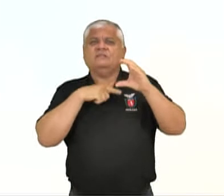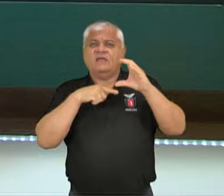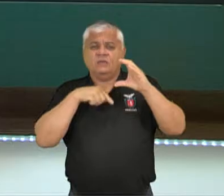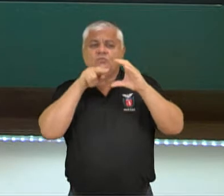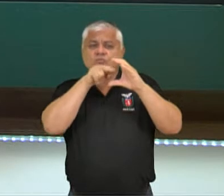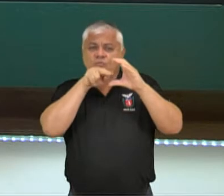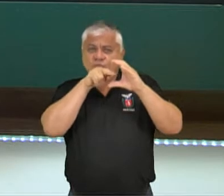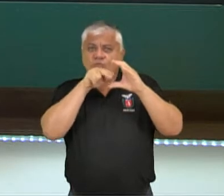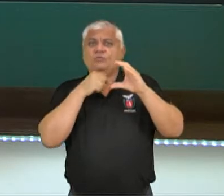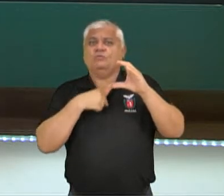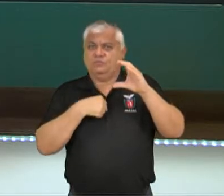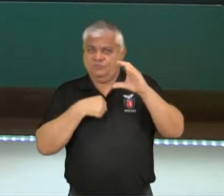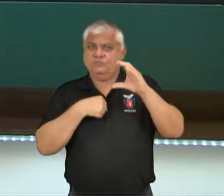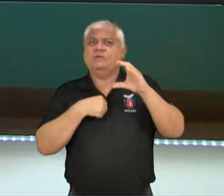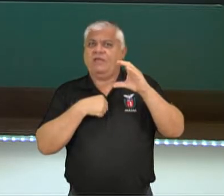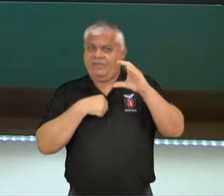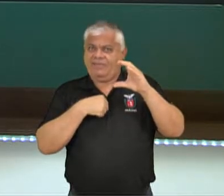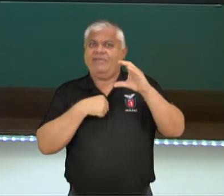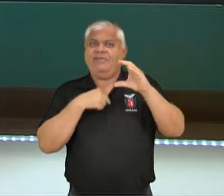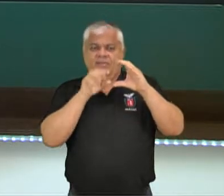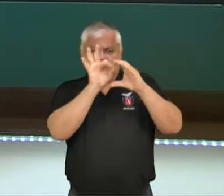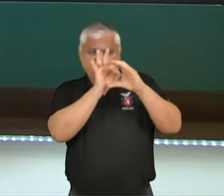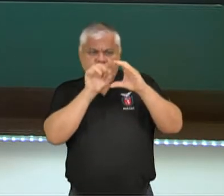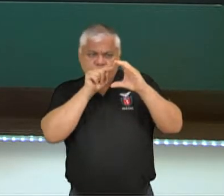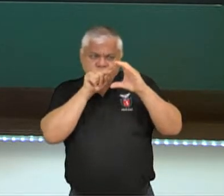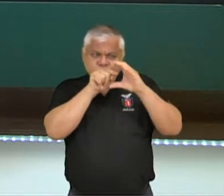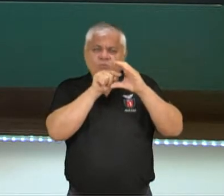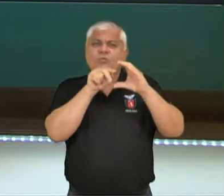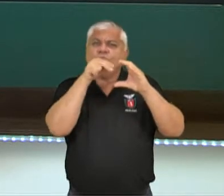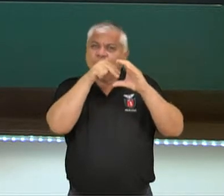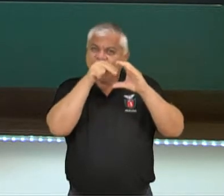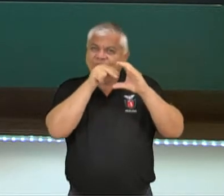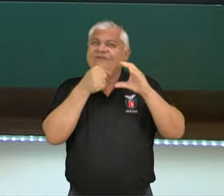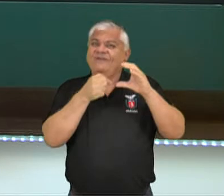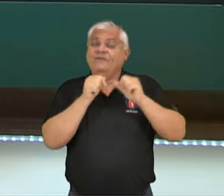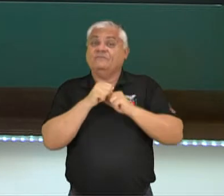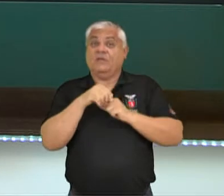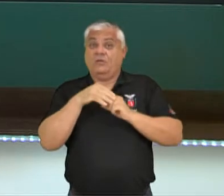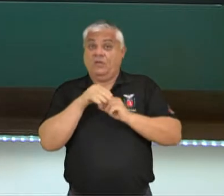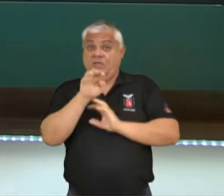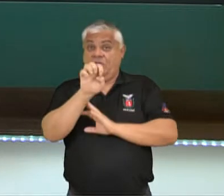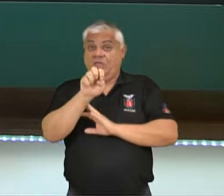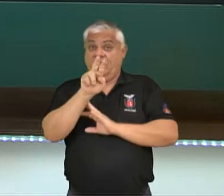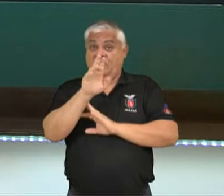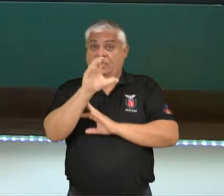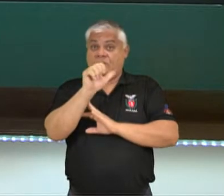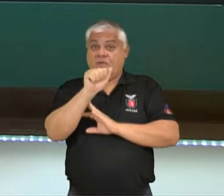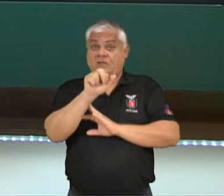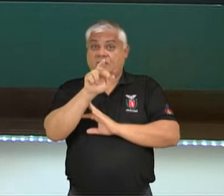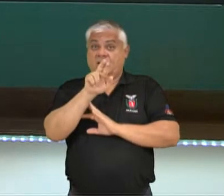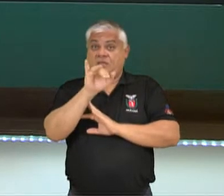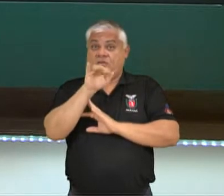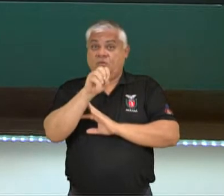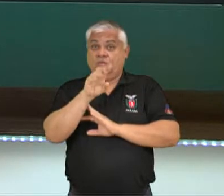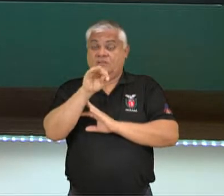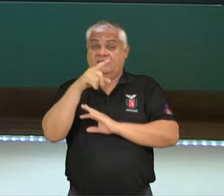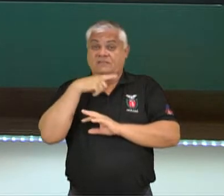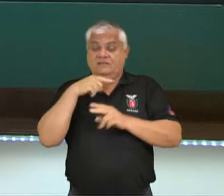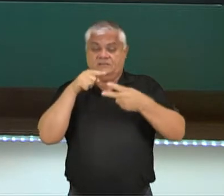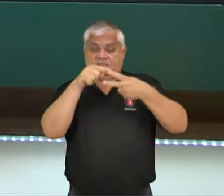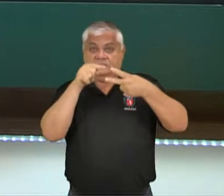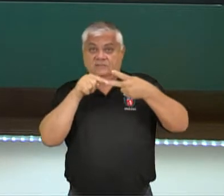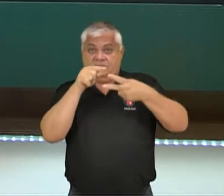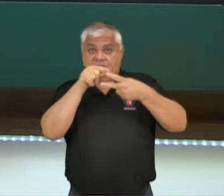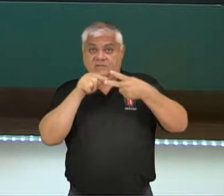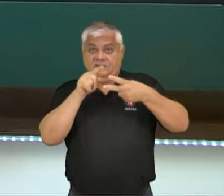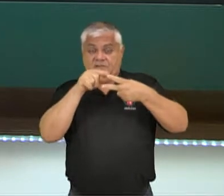de núcleo. Então, aqui, as células eucariontes, elas vão ser divididas em dois